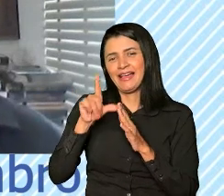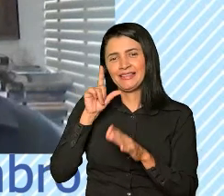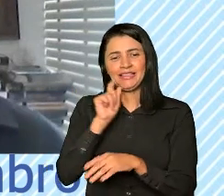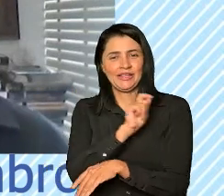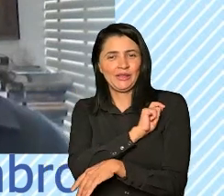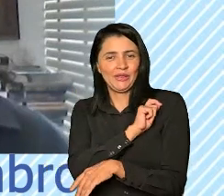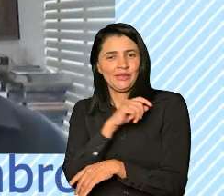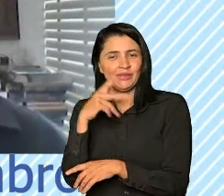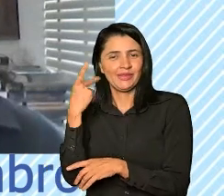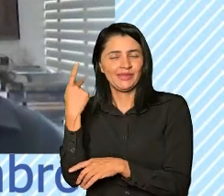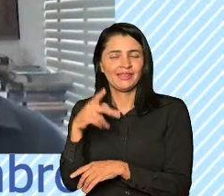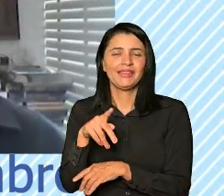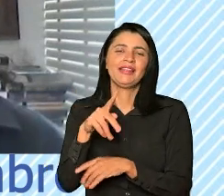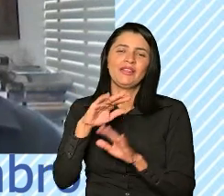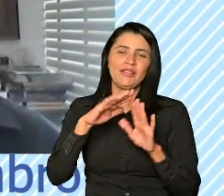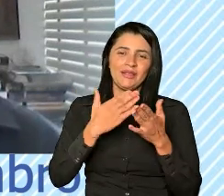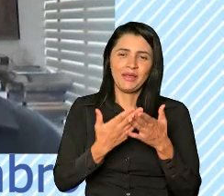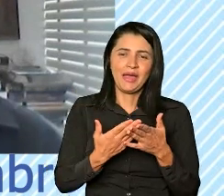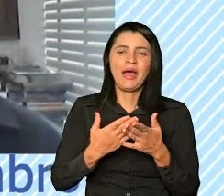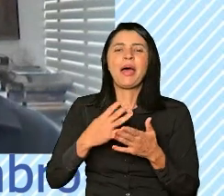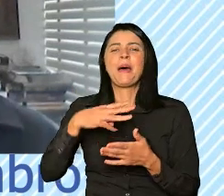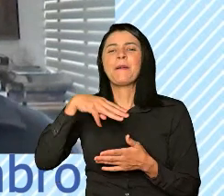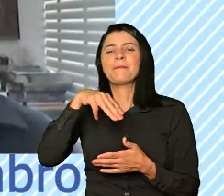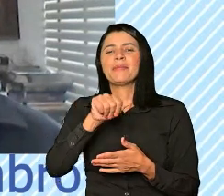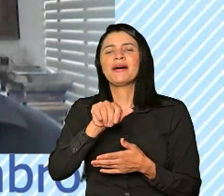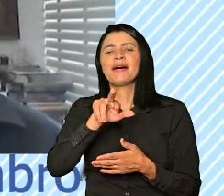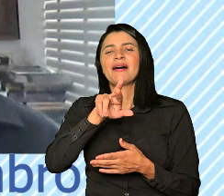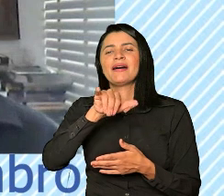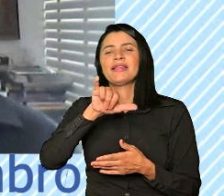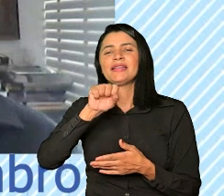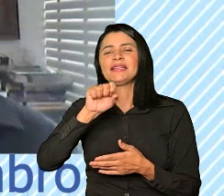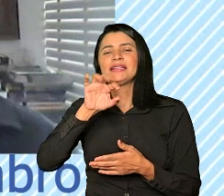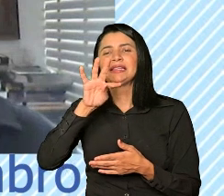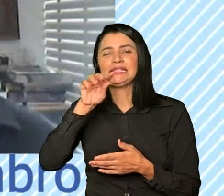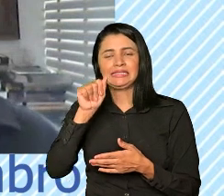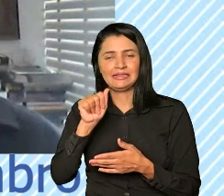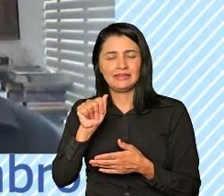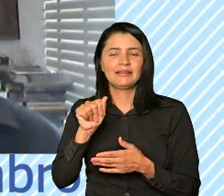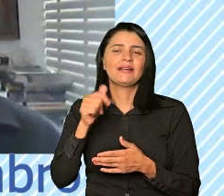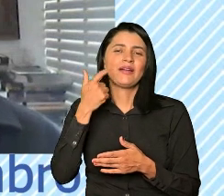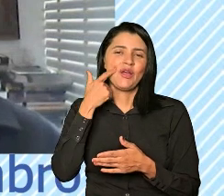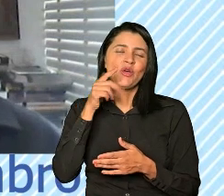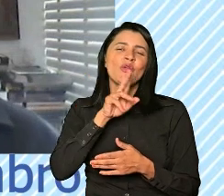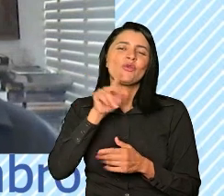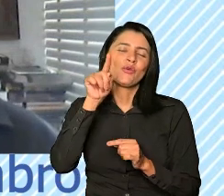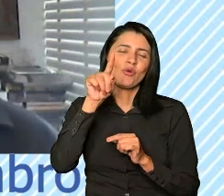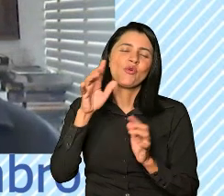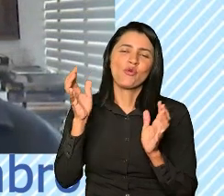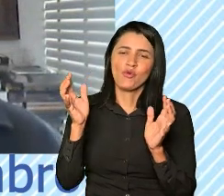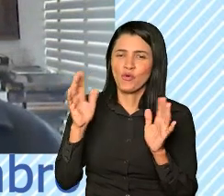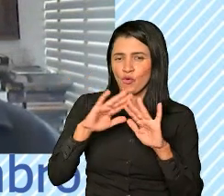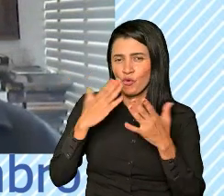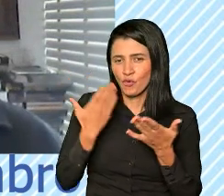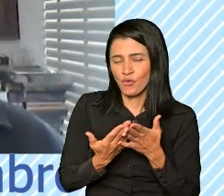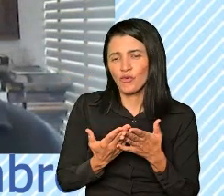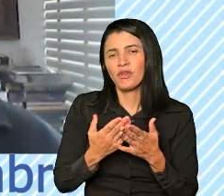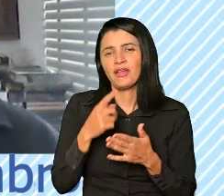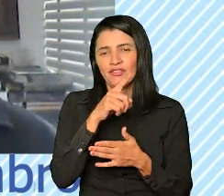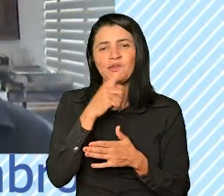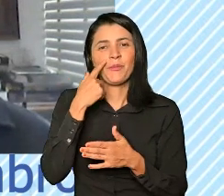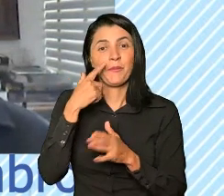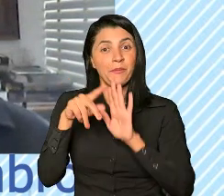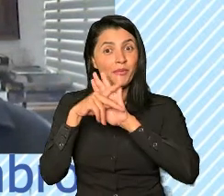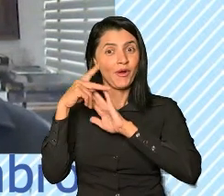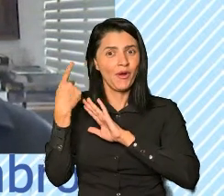do Ricardo no Colégio Marista, no Cearense, que chama um Colégio Marista, no